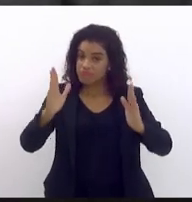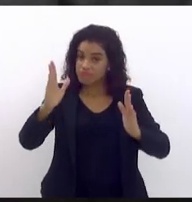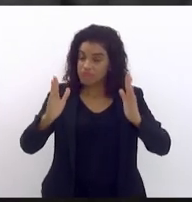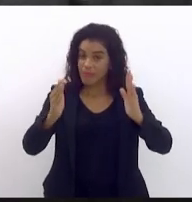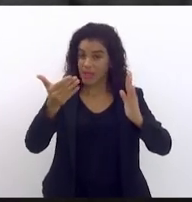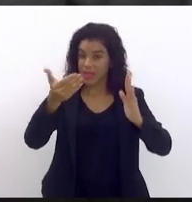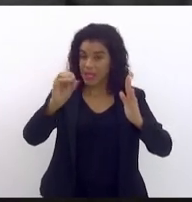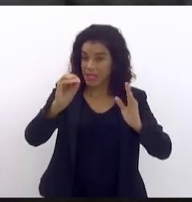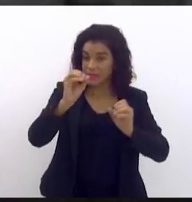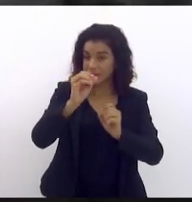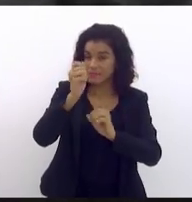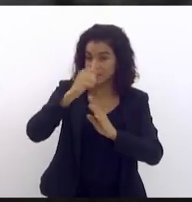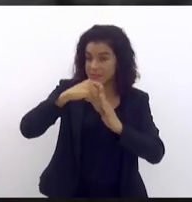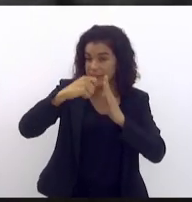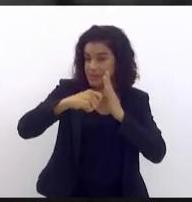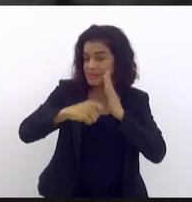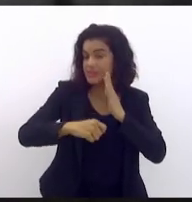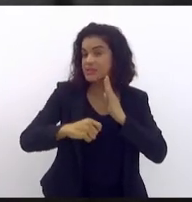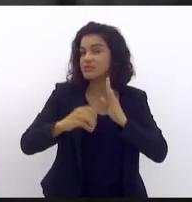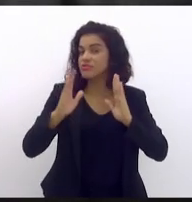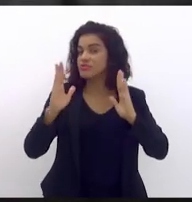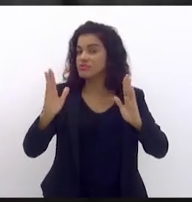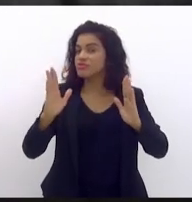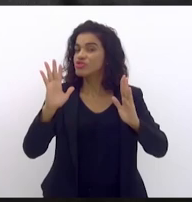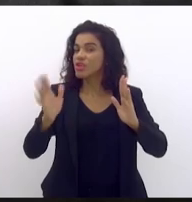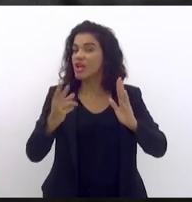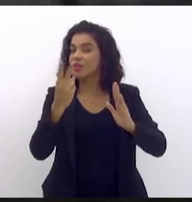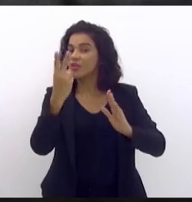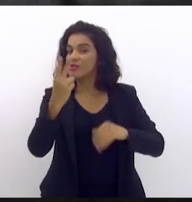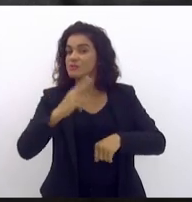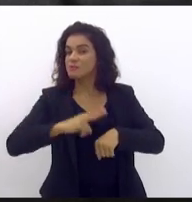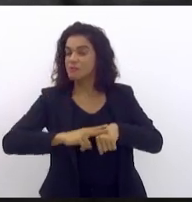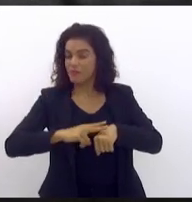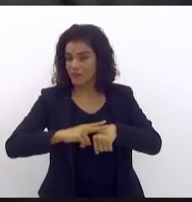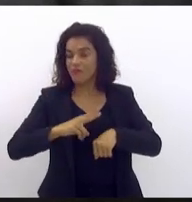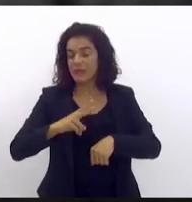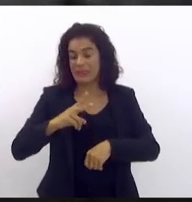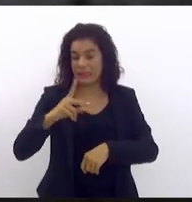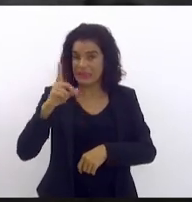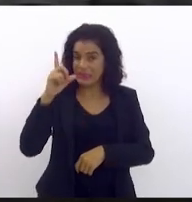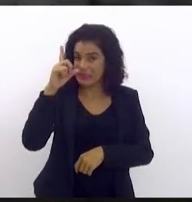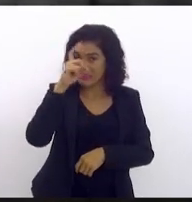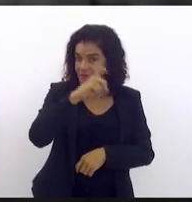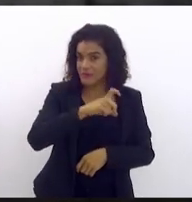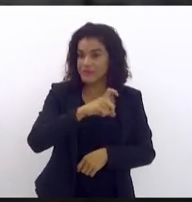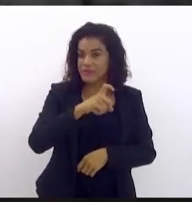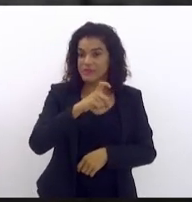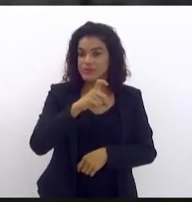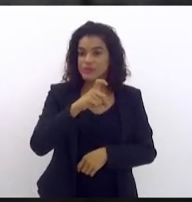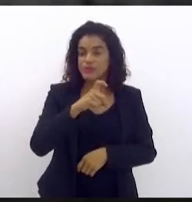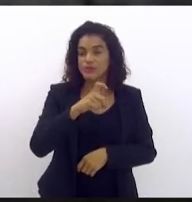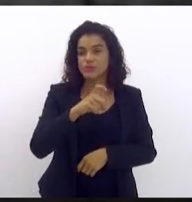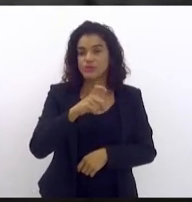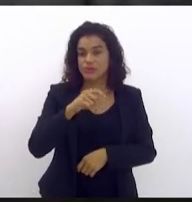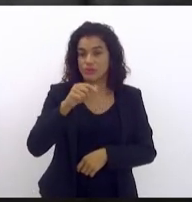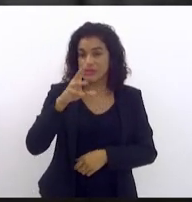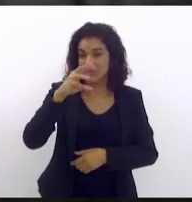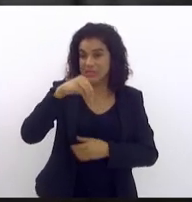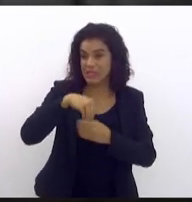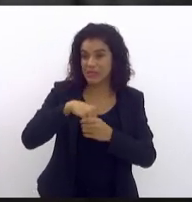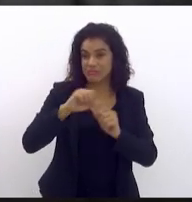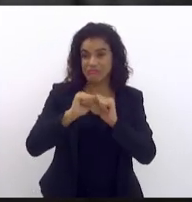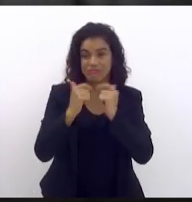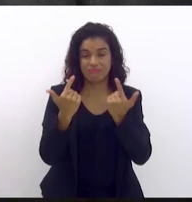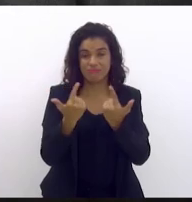nesses 10 meses nós já tivemos dois momentos difíceis né aqui na alerge no